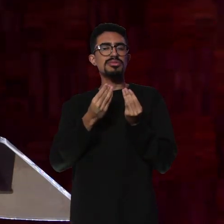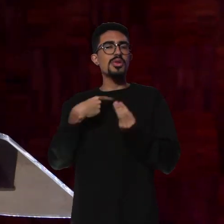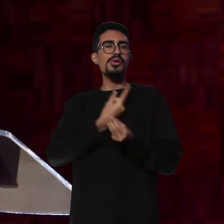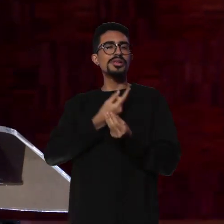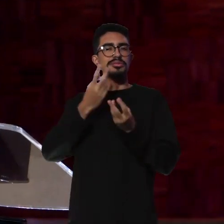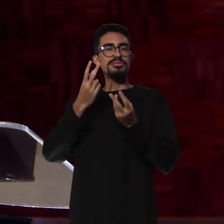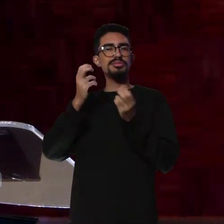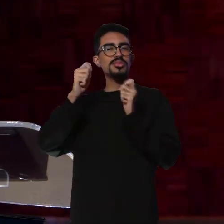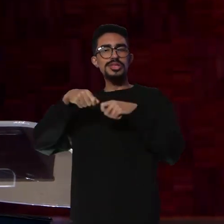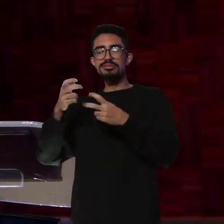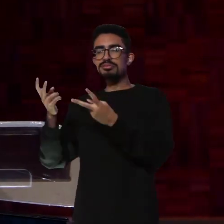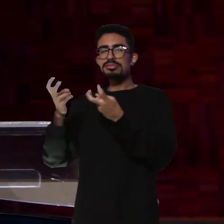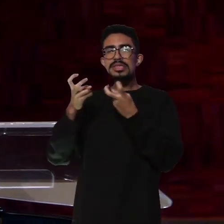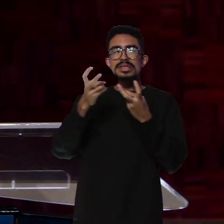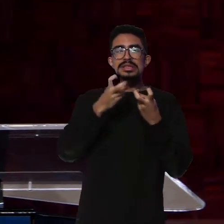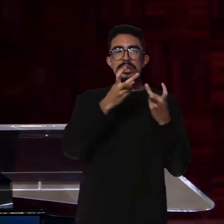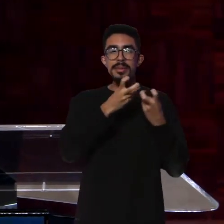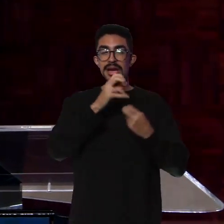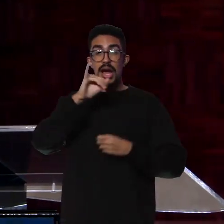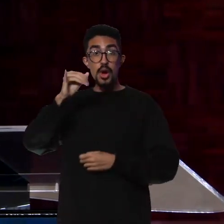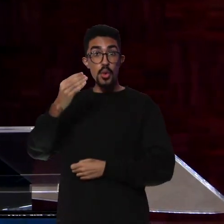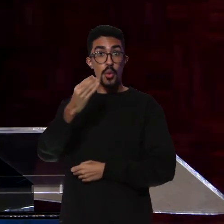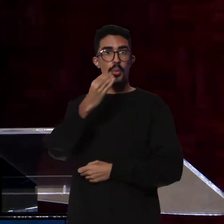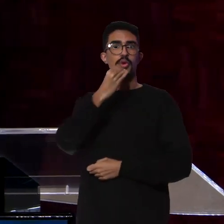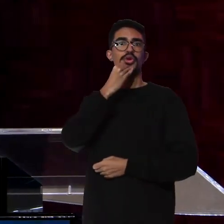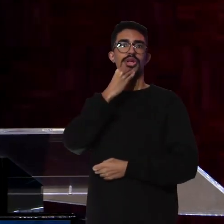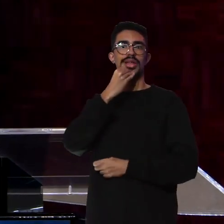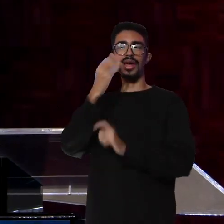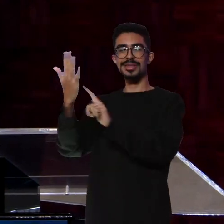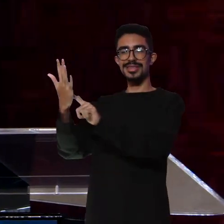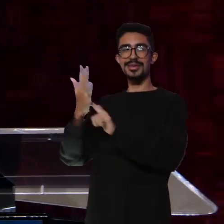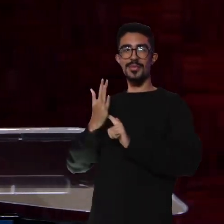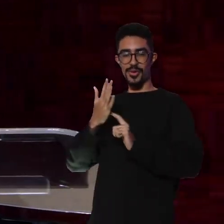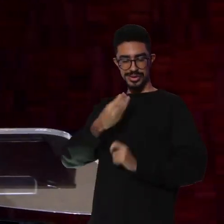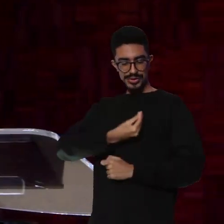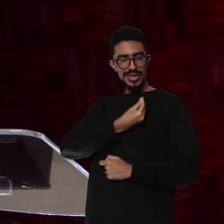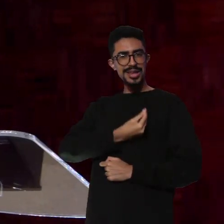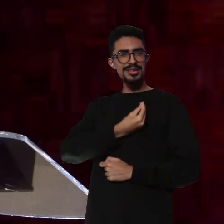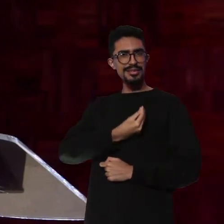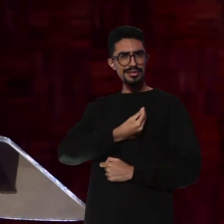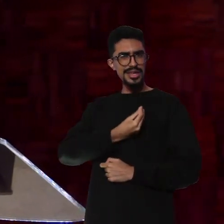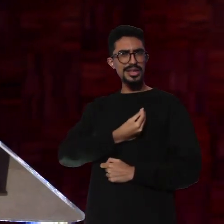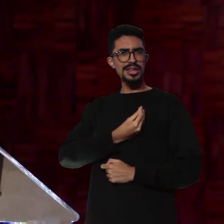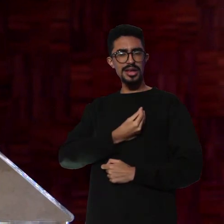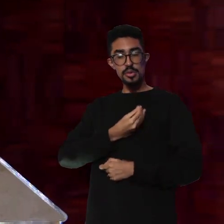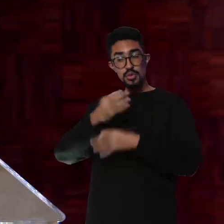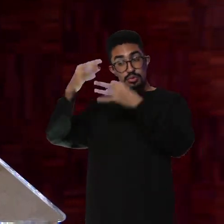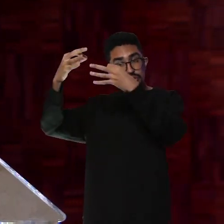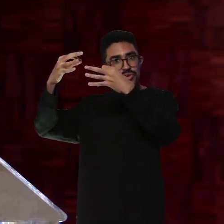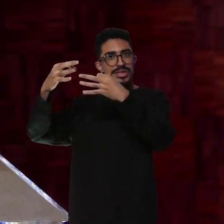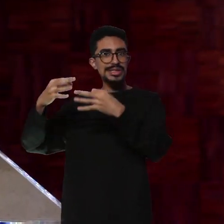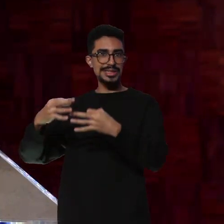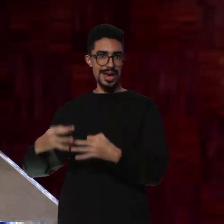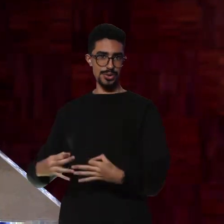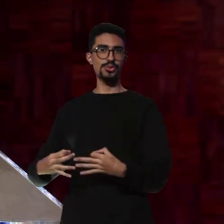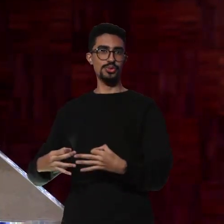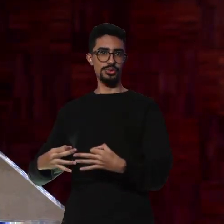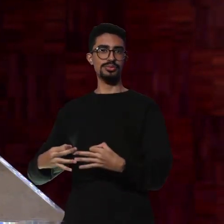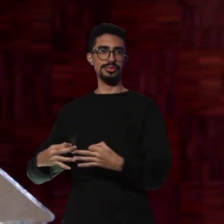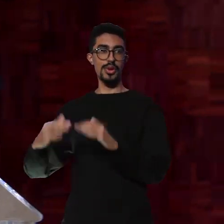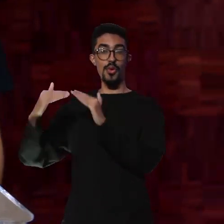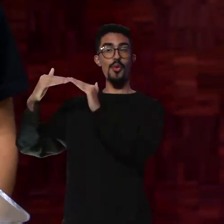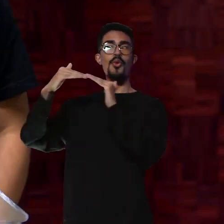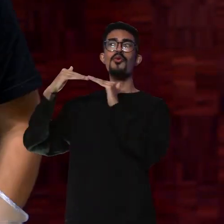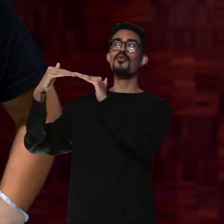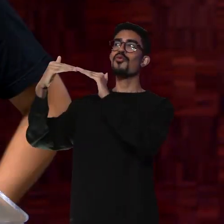as janelas que parecem estarem abertas à nossa frente da maneira correta, segundo a palavra de Deus, de acordo com as orientações que